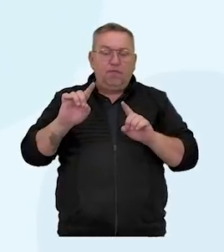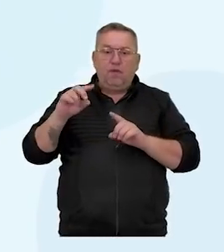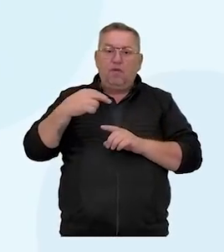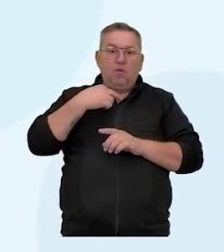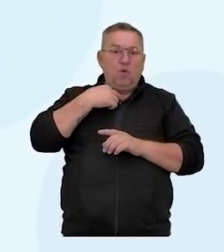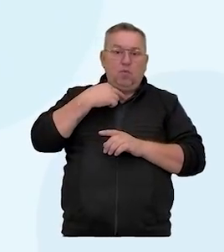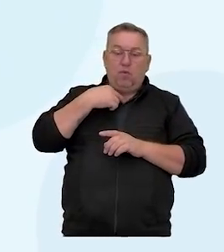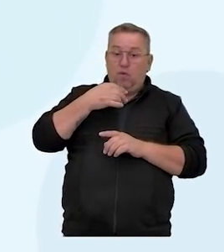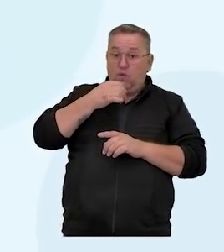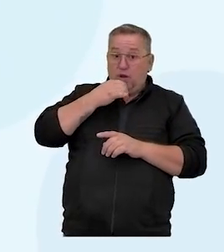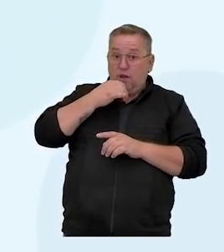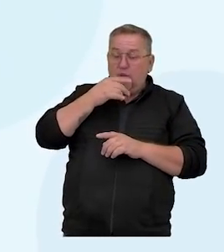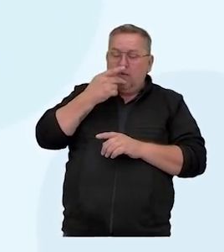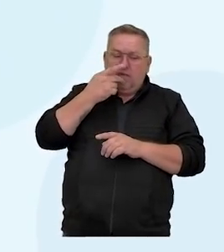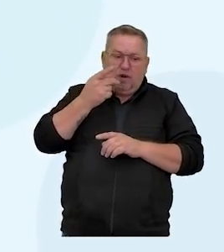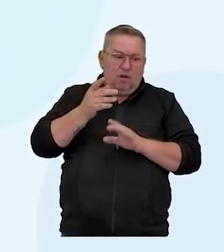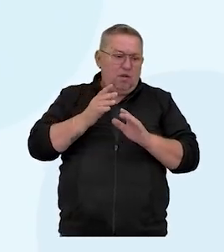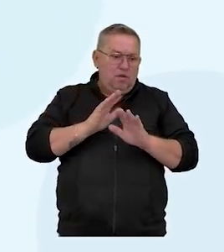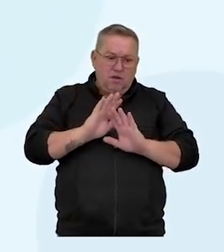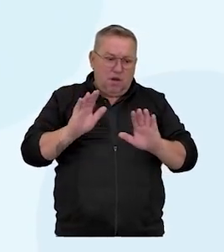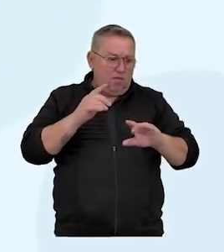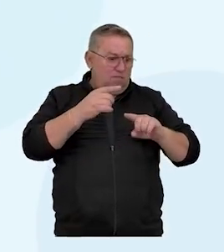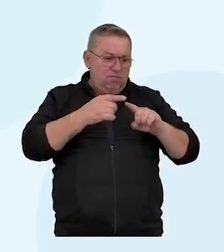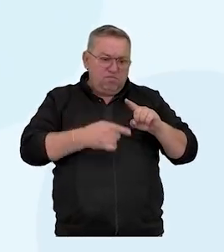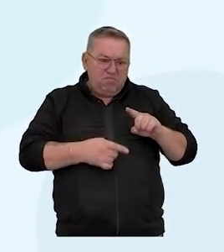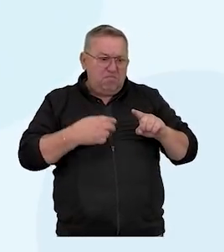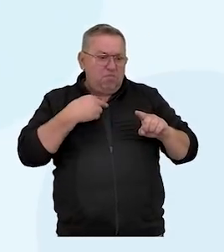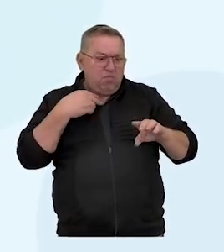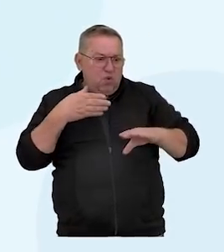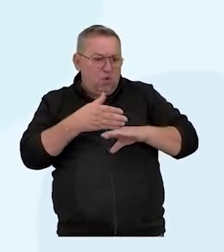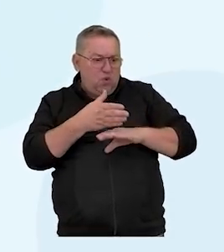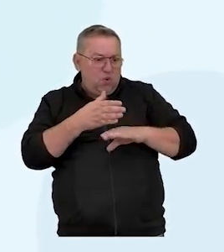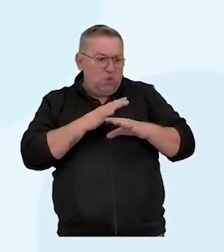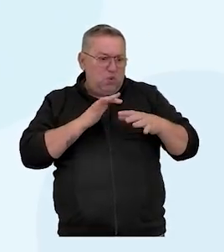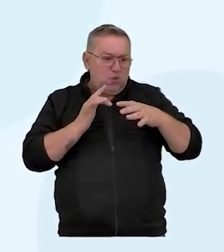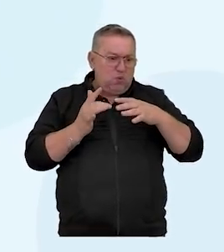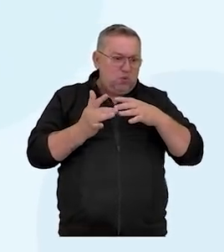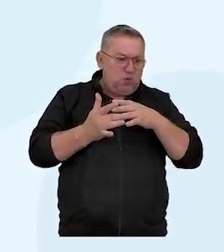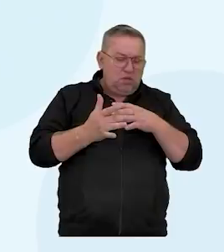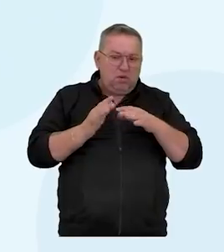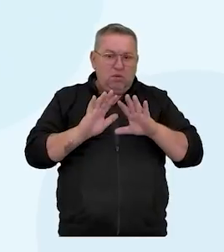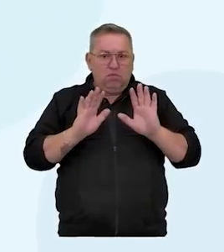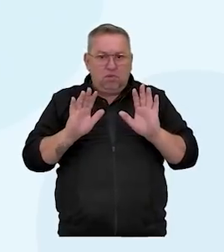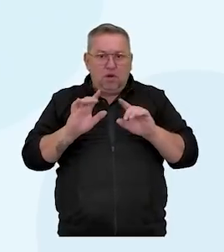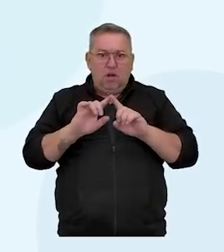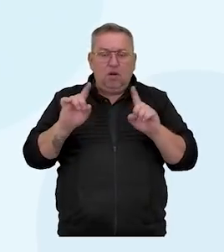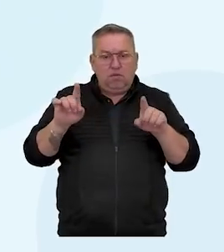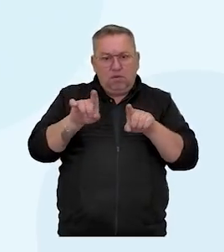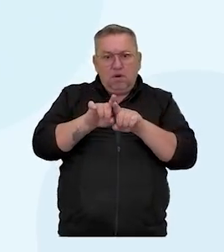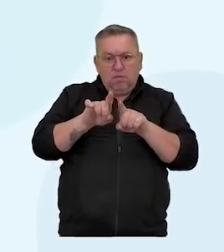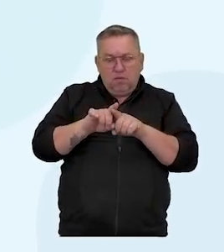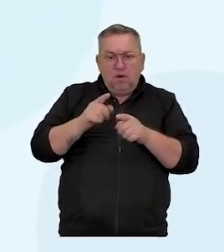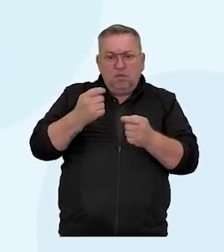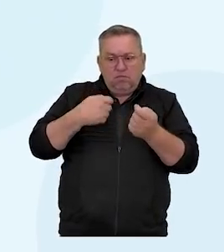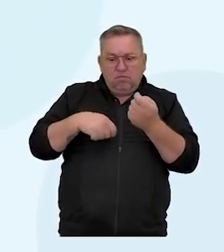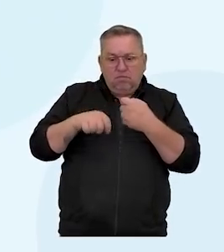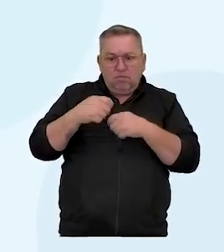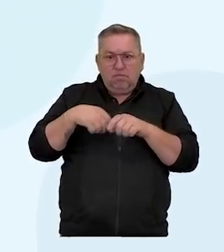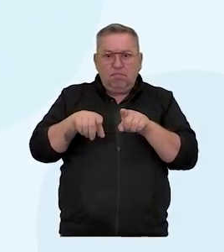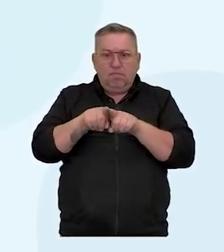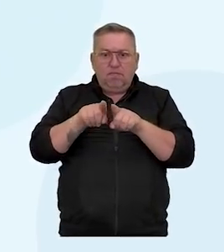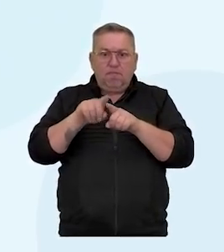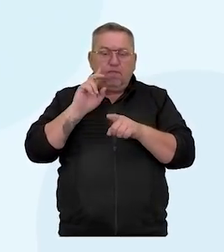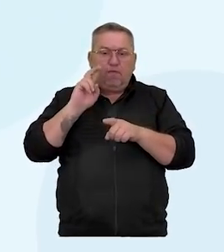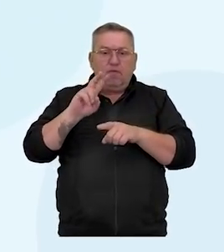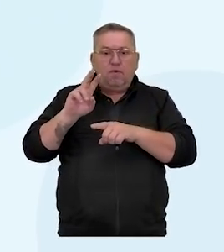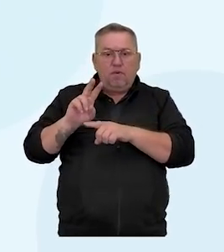pode negar, né, que também existe um mundo, né, de negócio e de uma possibilidade de